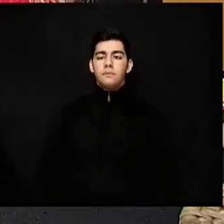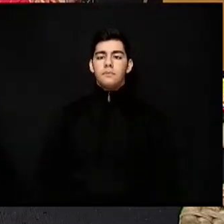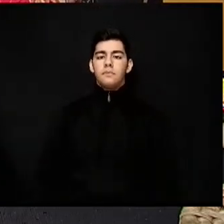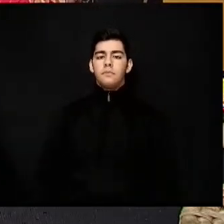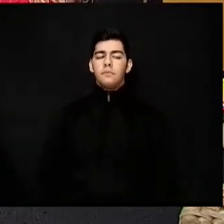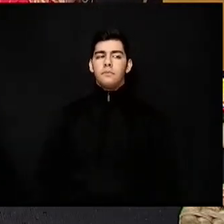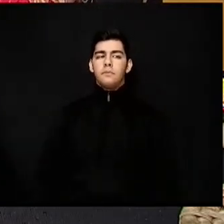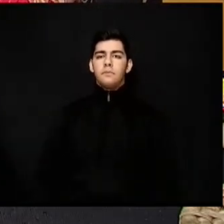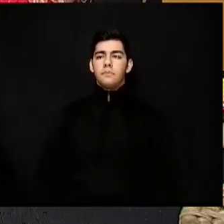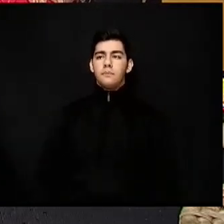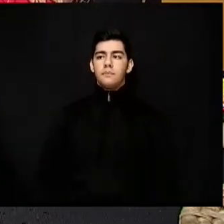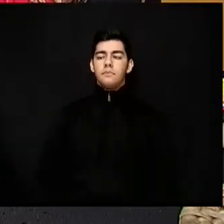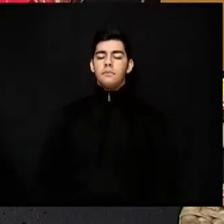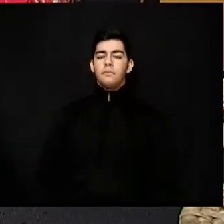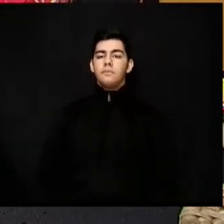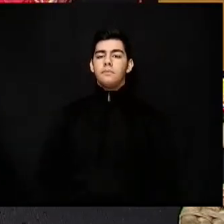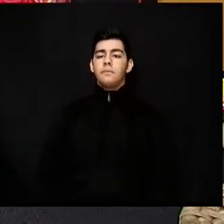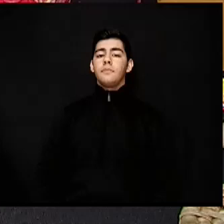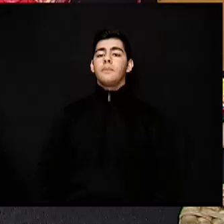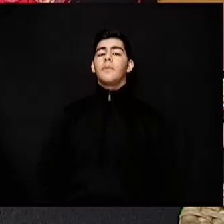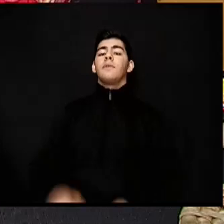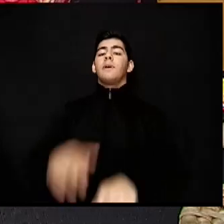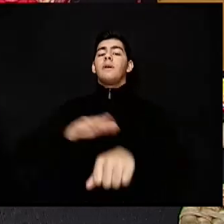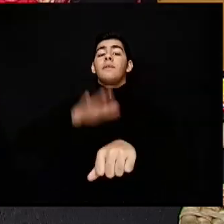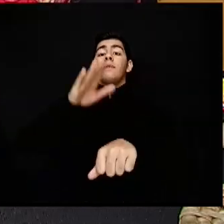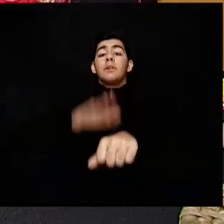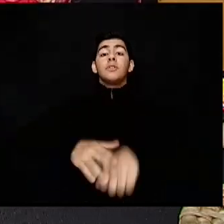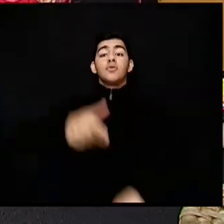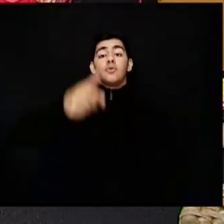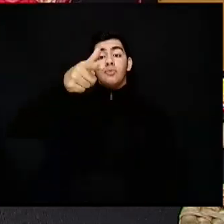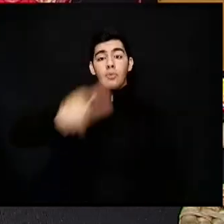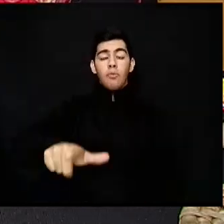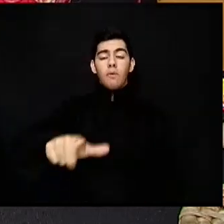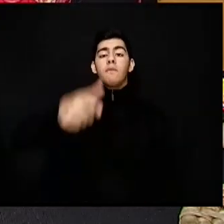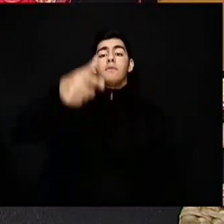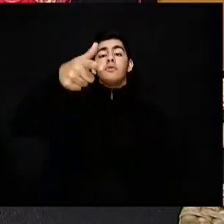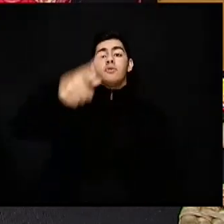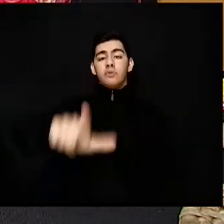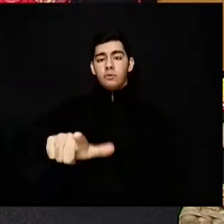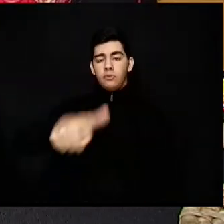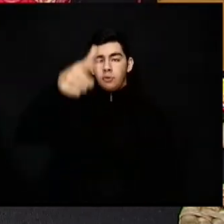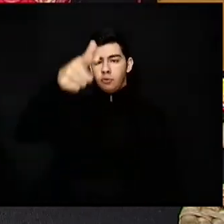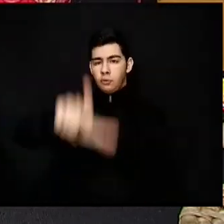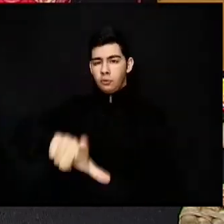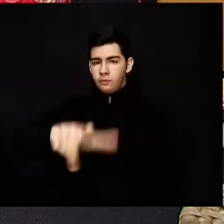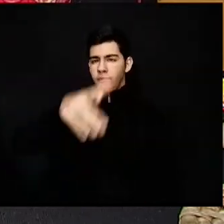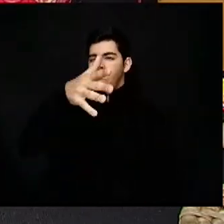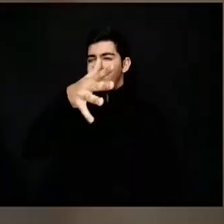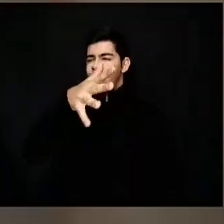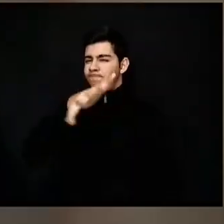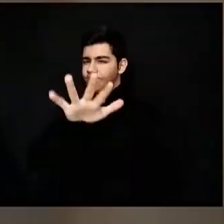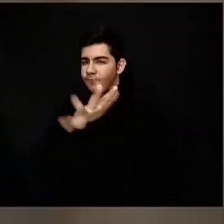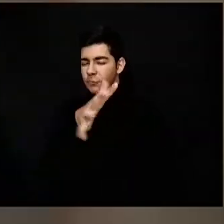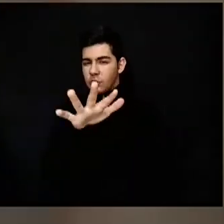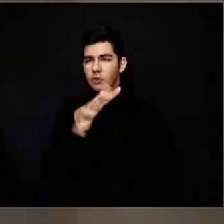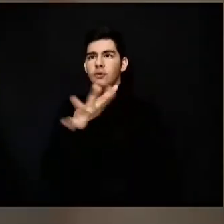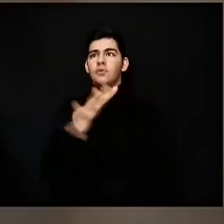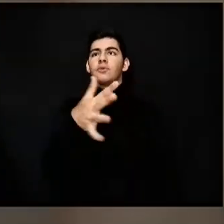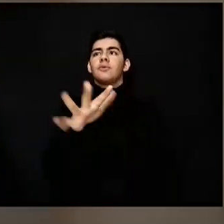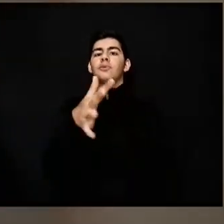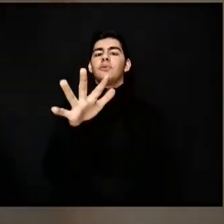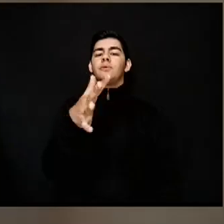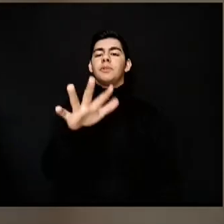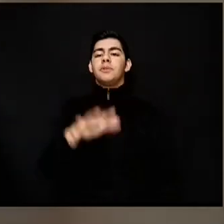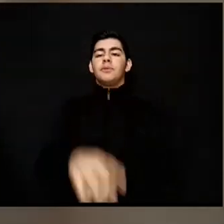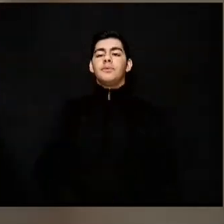Vai repetir isso em torno de... é o que eu sinalizei. Eu acredito